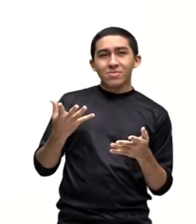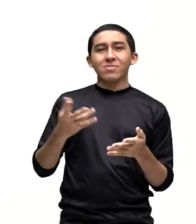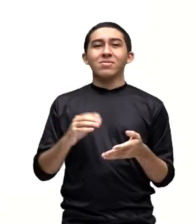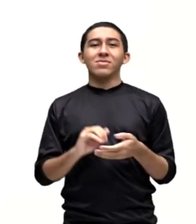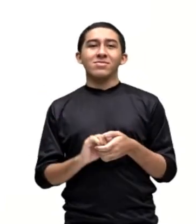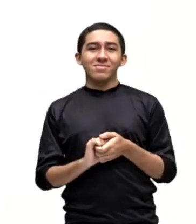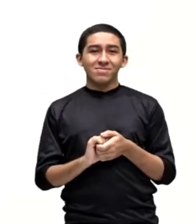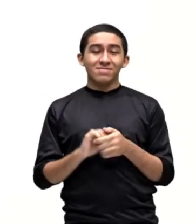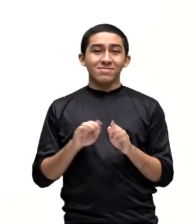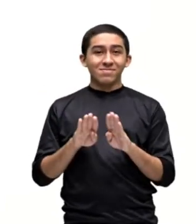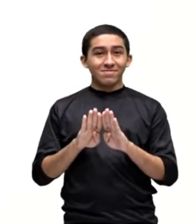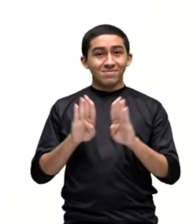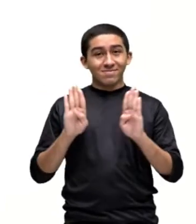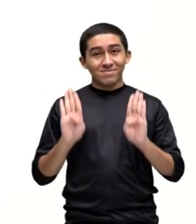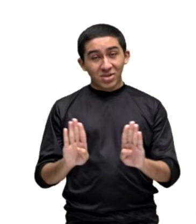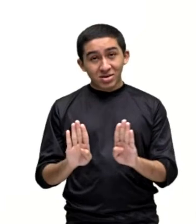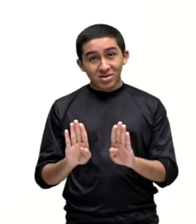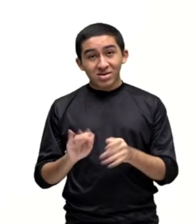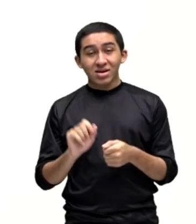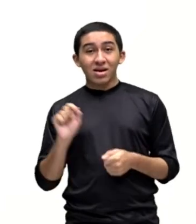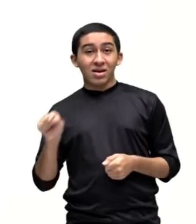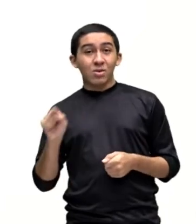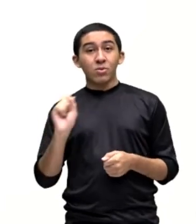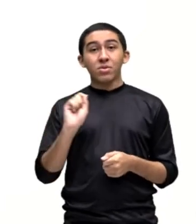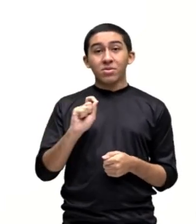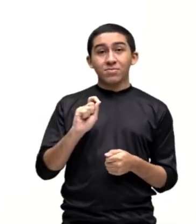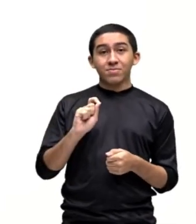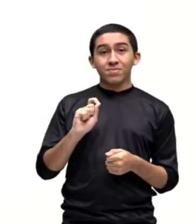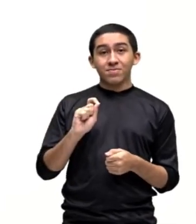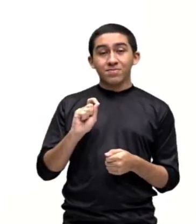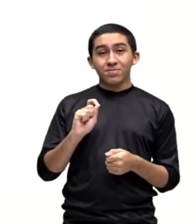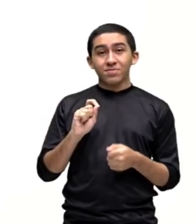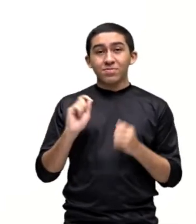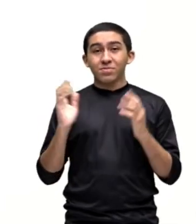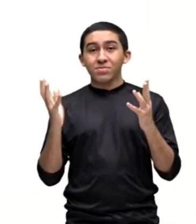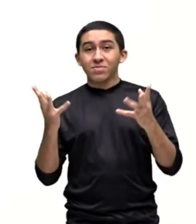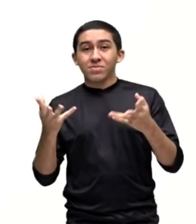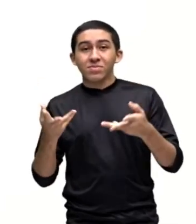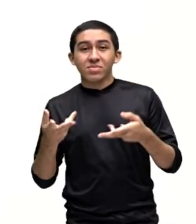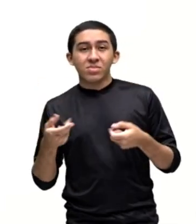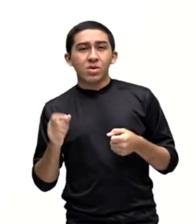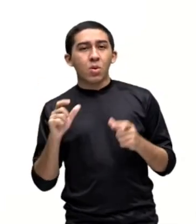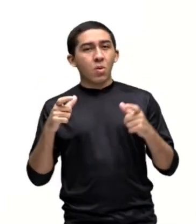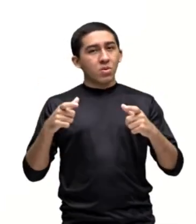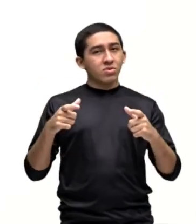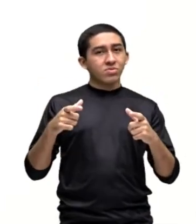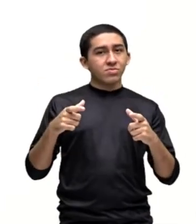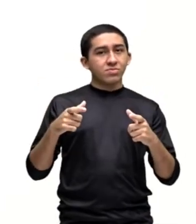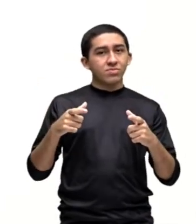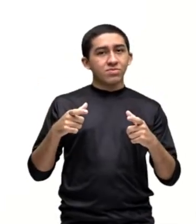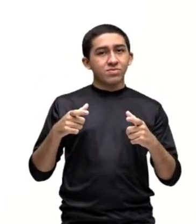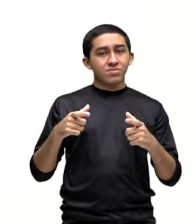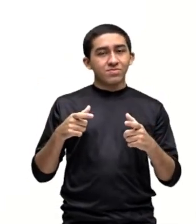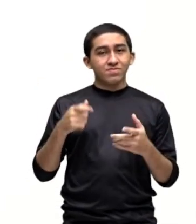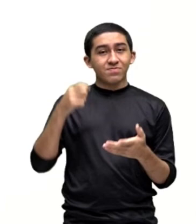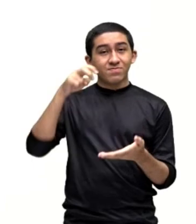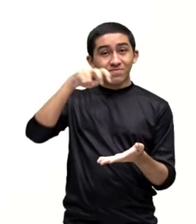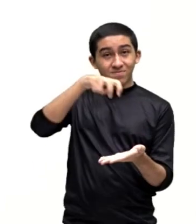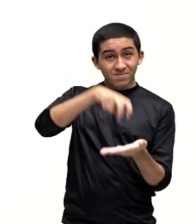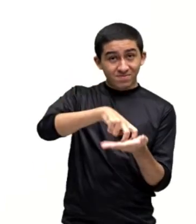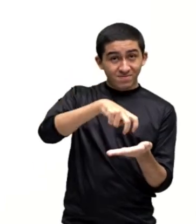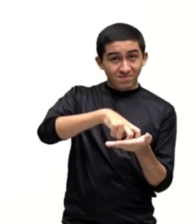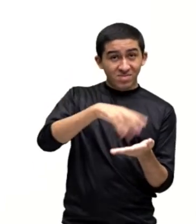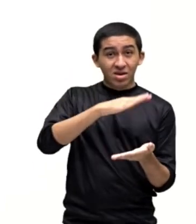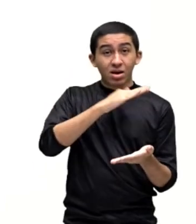segue e diz o seguinte, que ela era mestra, ou seja, que ela era muito boa na arte de quê? Judiar